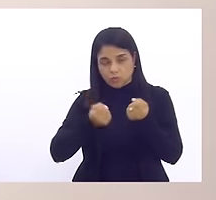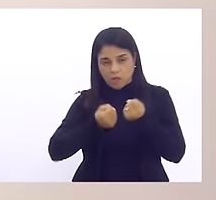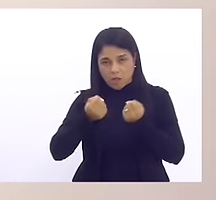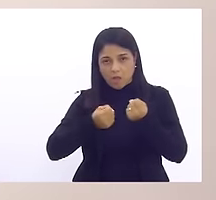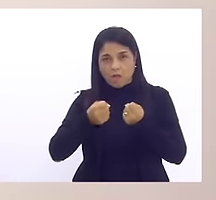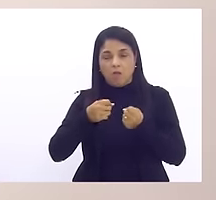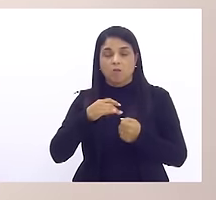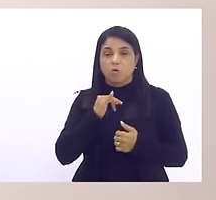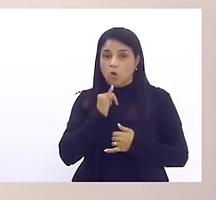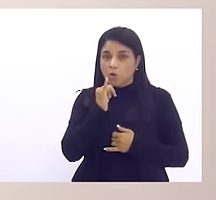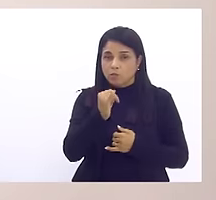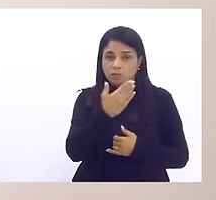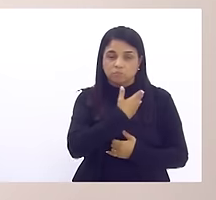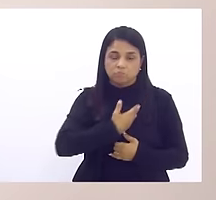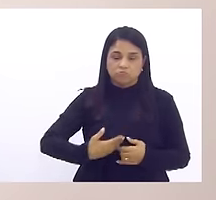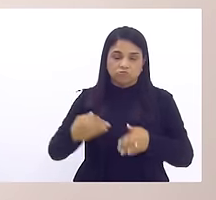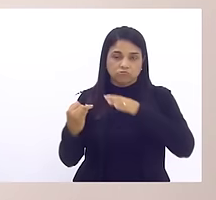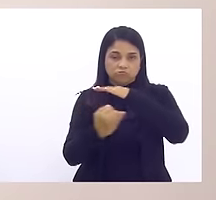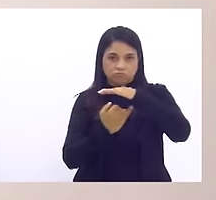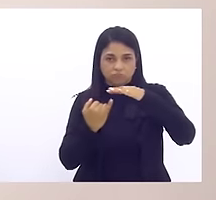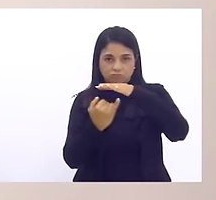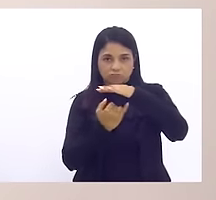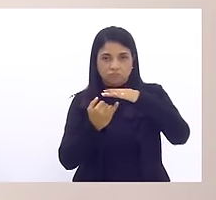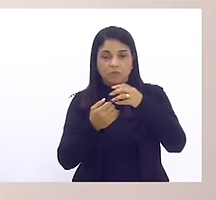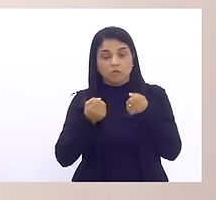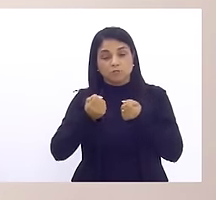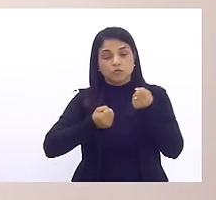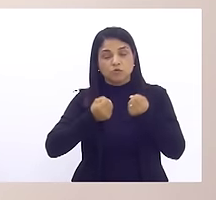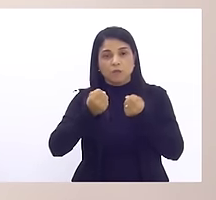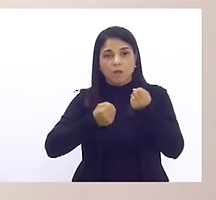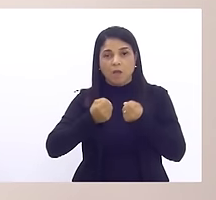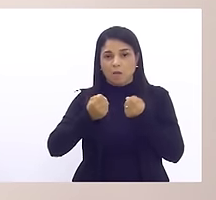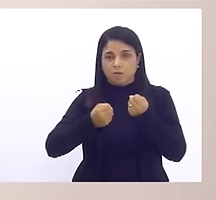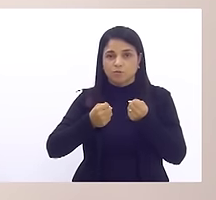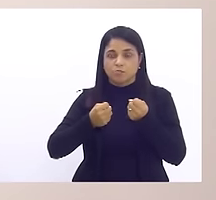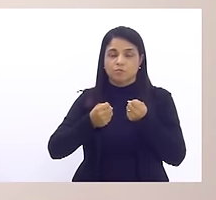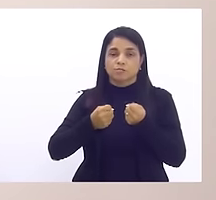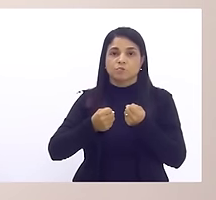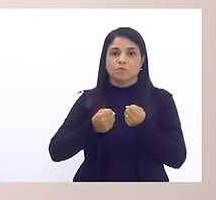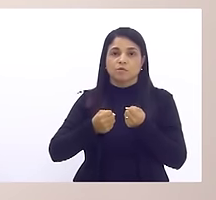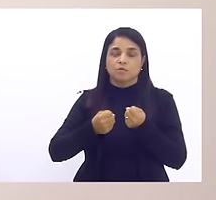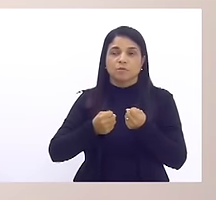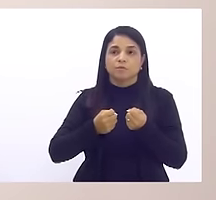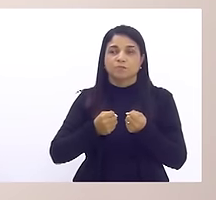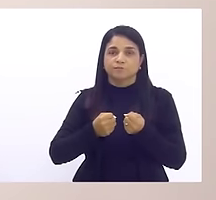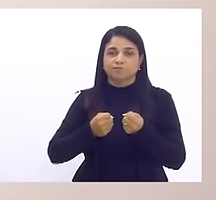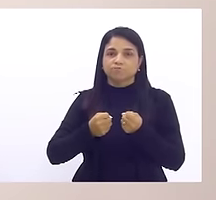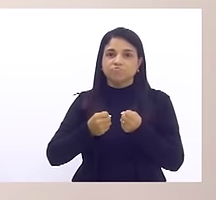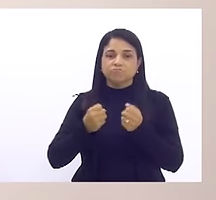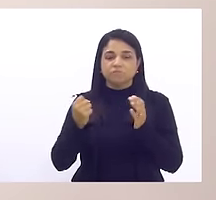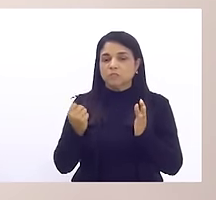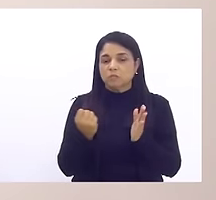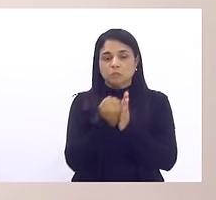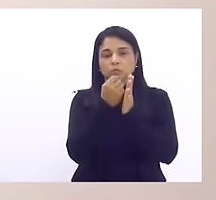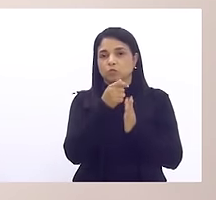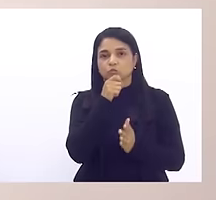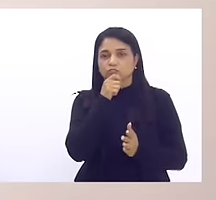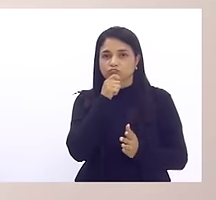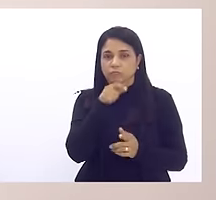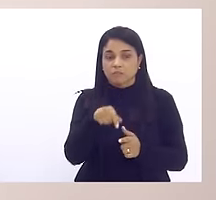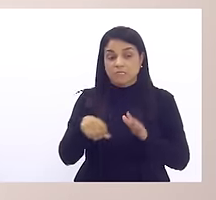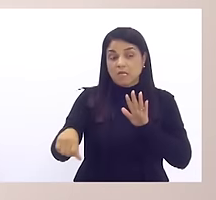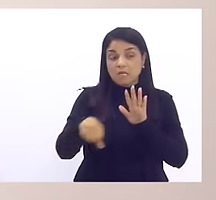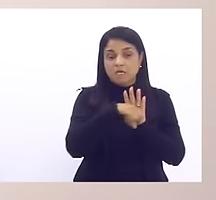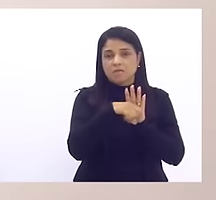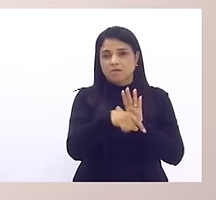aos órgãos competentes sobre esses carros caracterizados do débito porque isso aqui é crime tão falando de uma de uma ação criminosa como